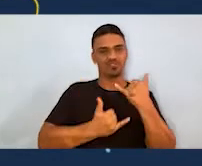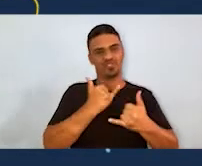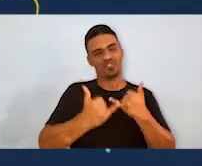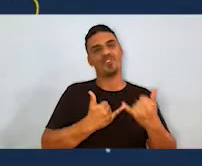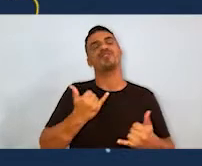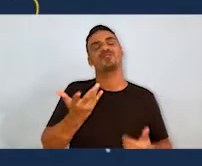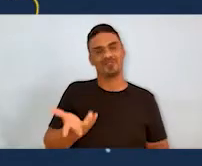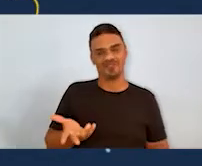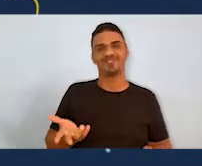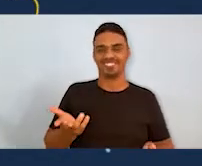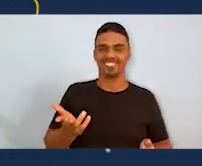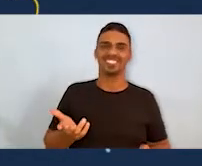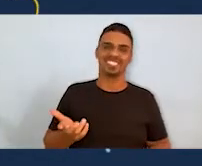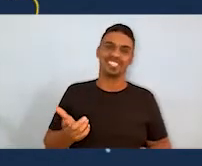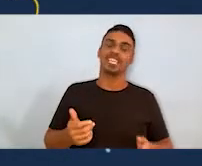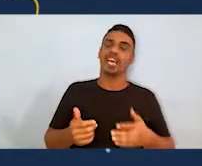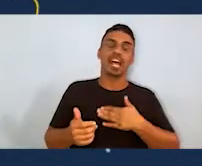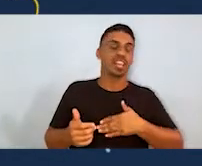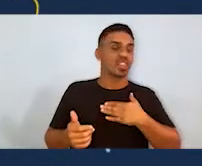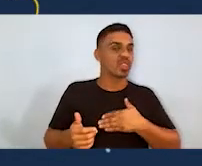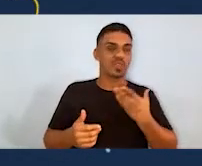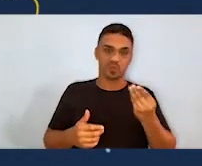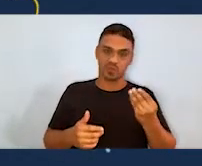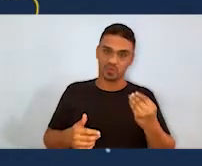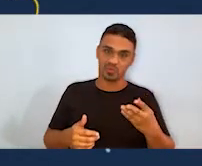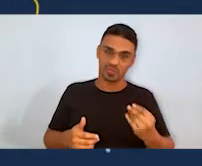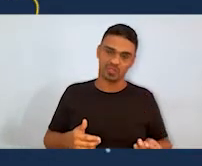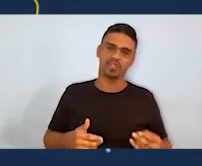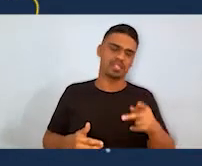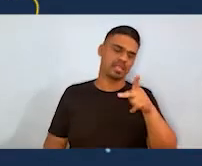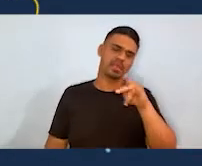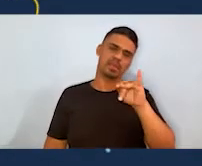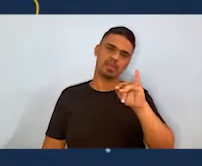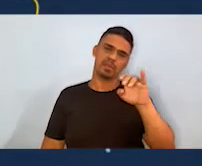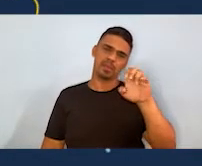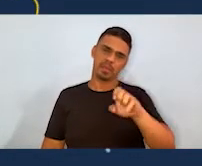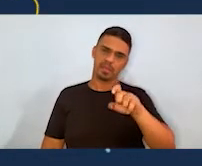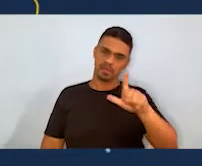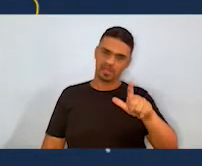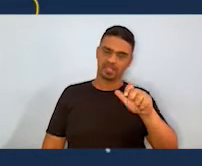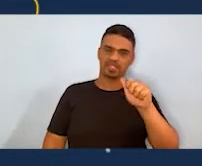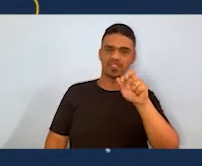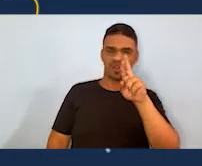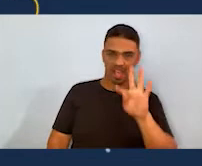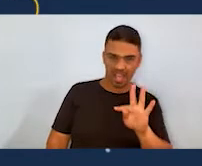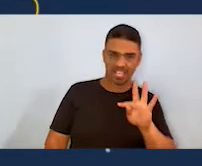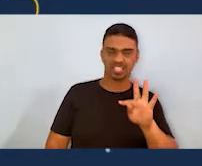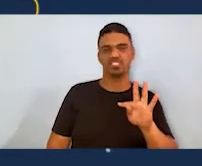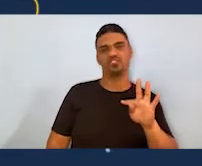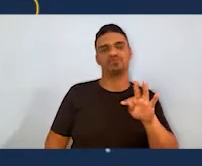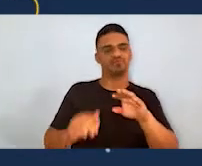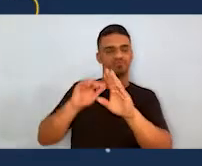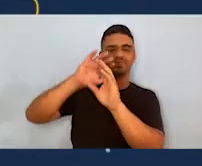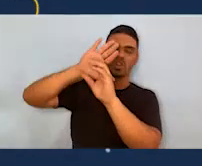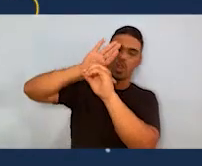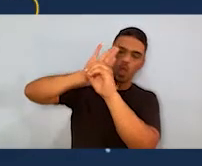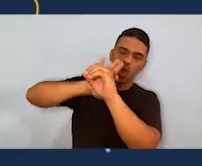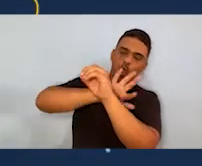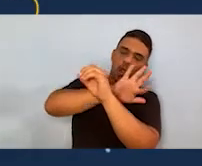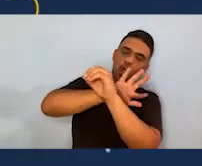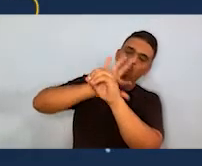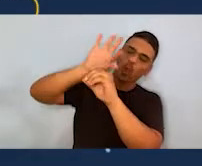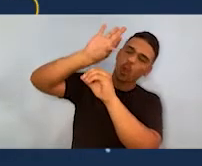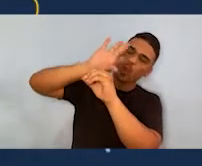quase empatado com Xenogears. Xenogears é o meu jogo favorito. Xenogears também tem pixel art, e eles usam pixel art sem contorno, mas é misturado